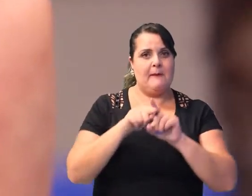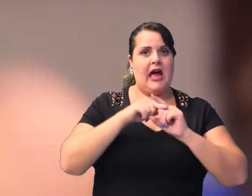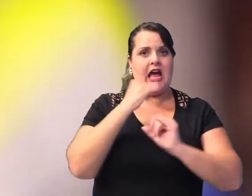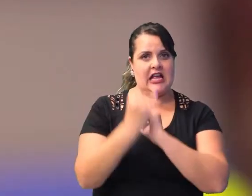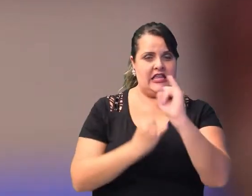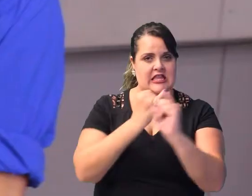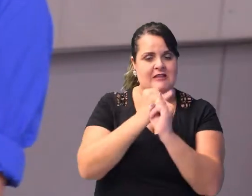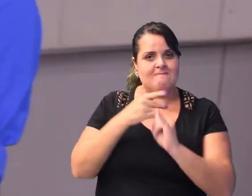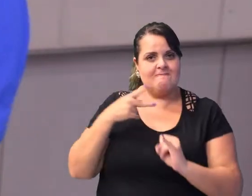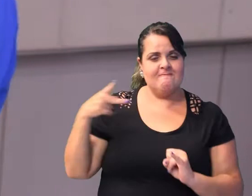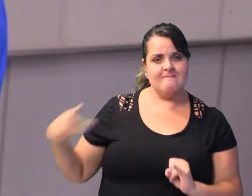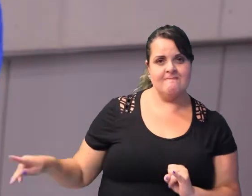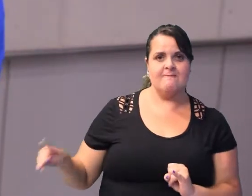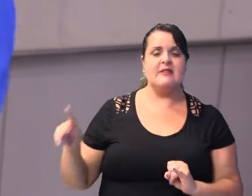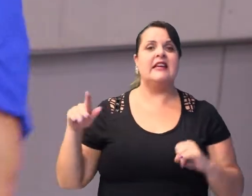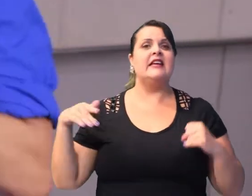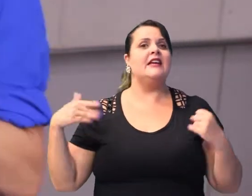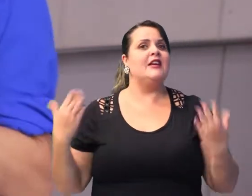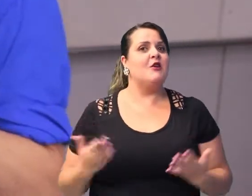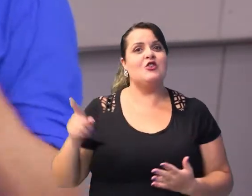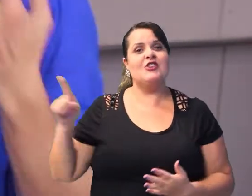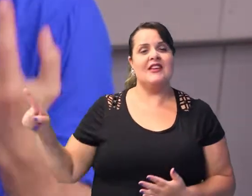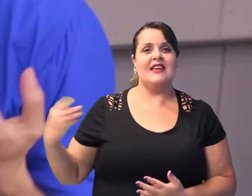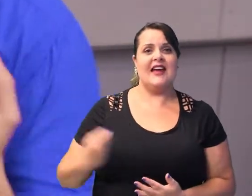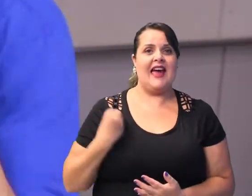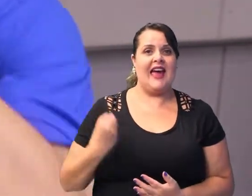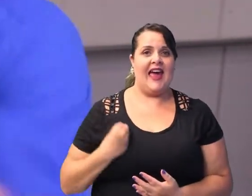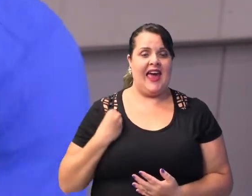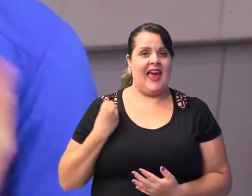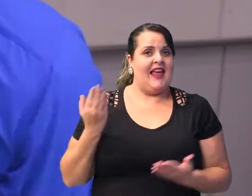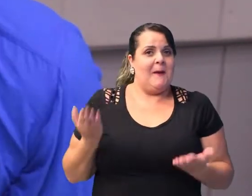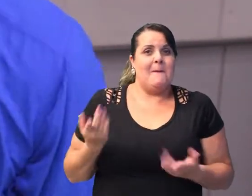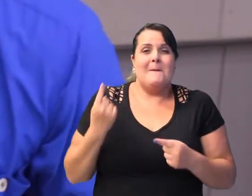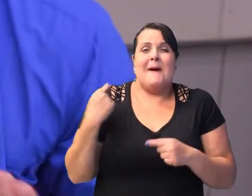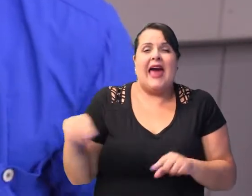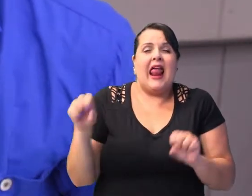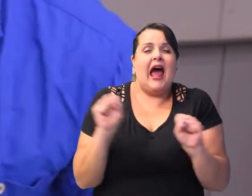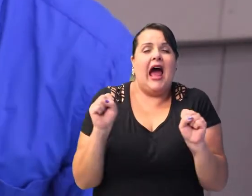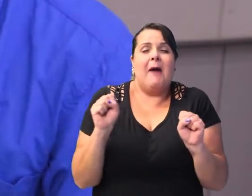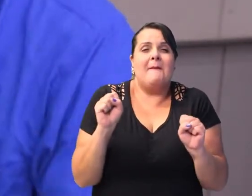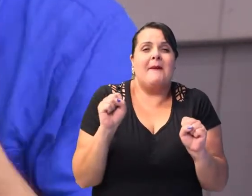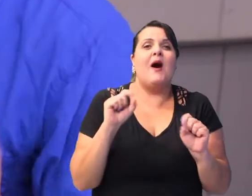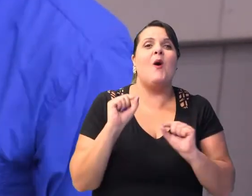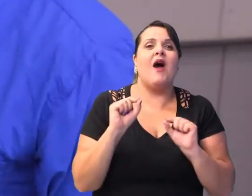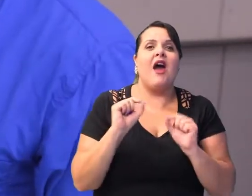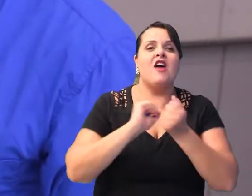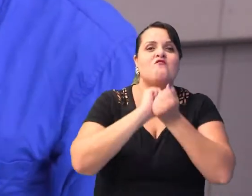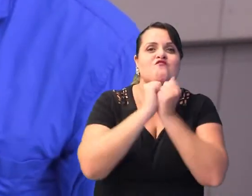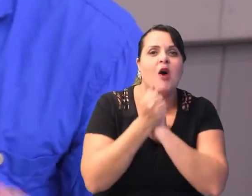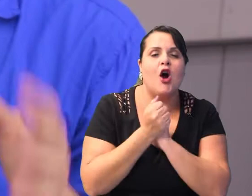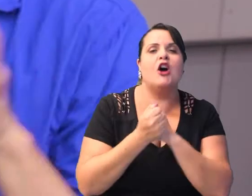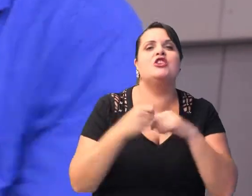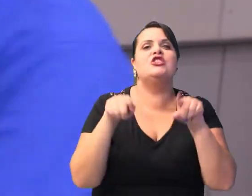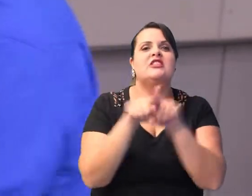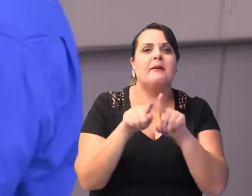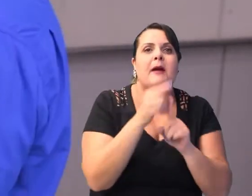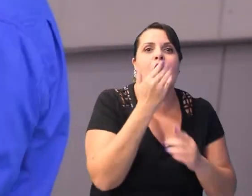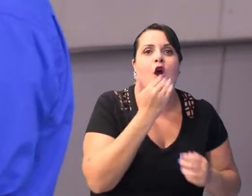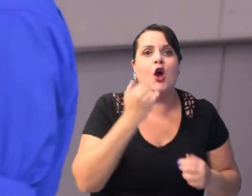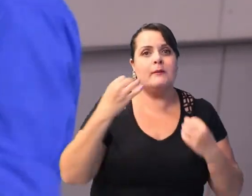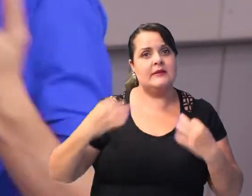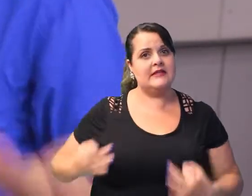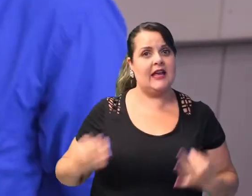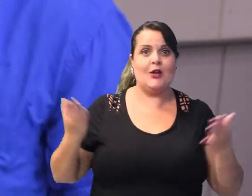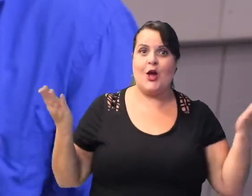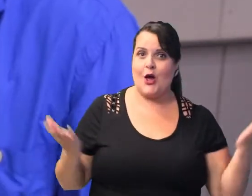você conhecer também gosta que tem tudo a ver tá com um programa aqui porque porque ela ama fazer esporte ela super se alimenta bem a gente vai conversar